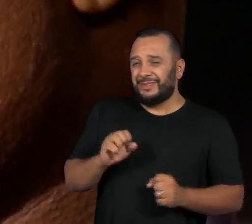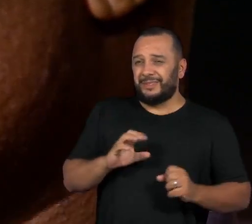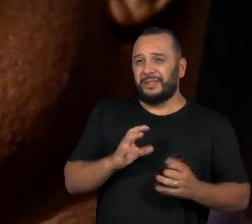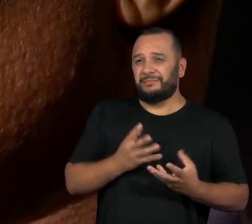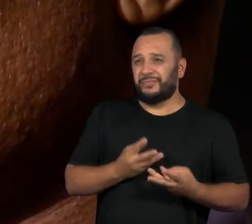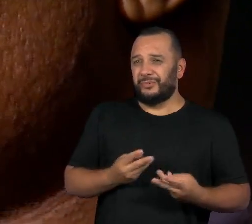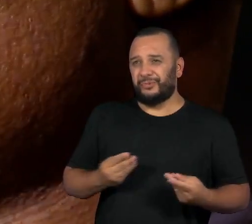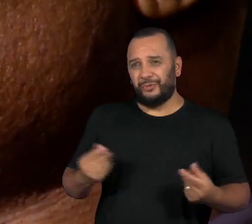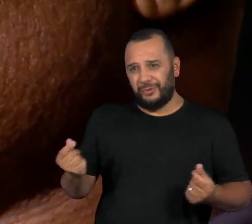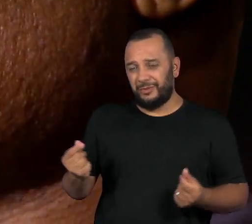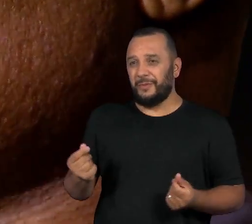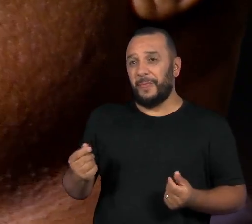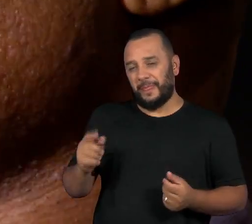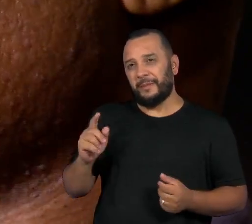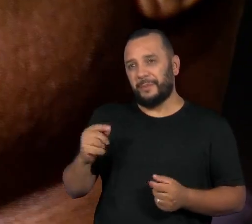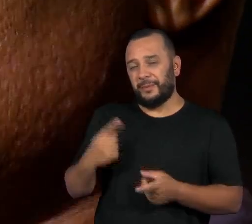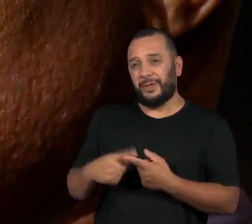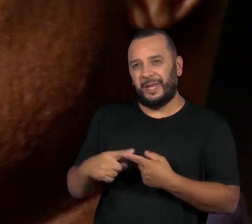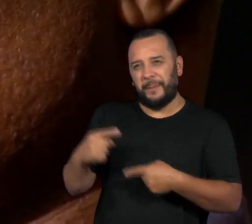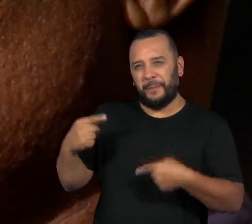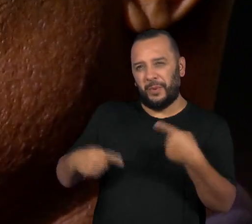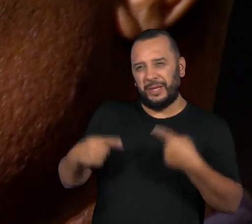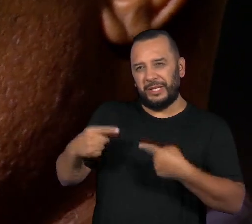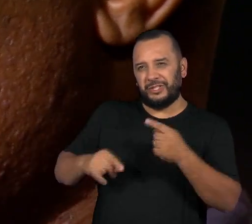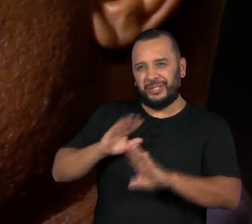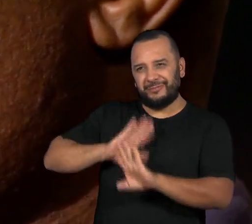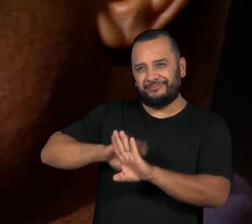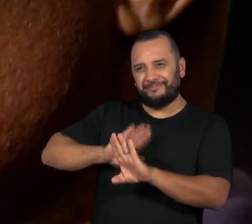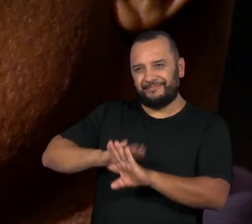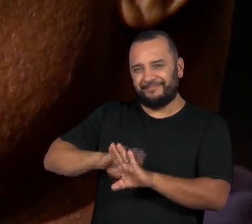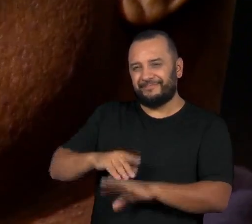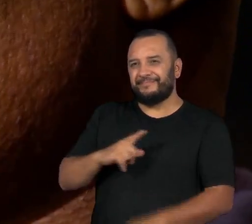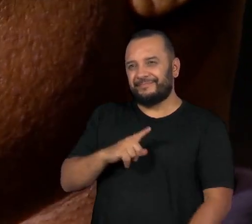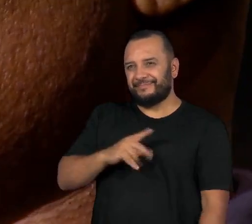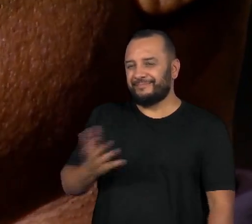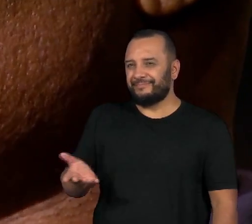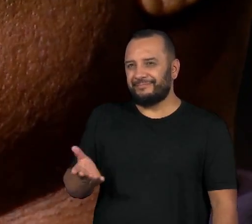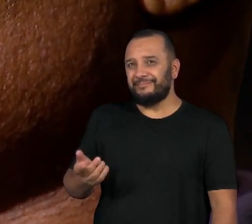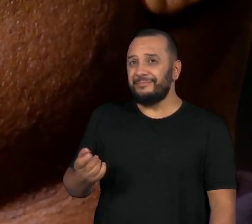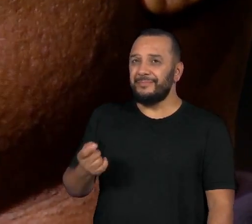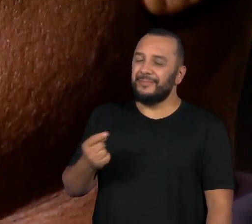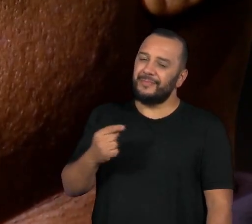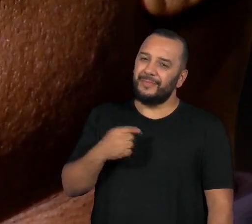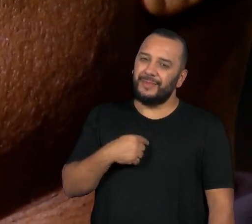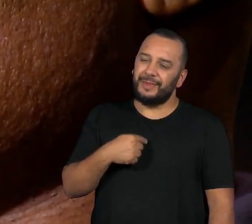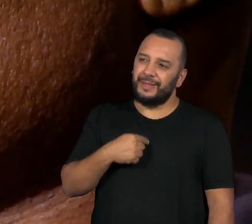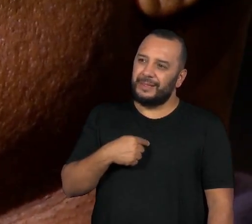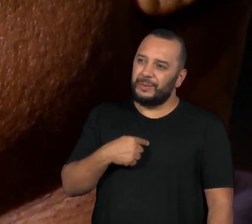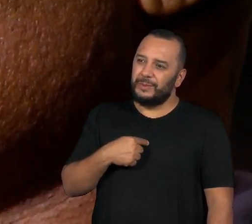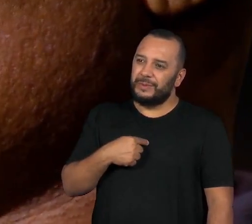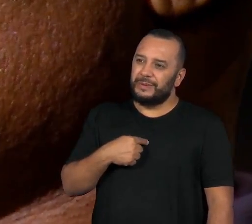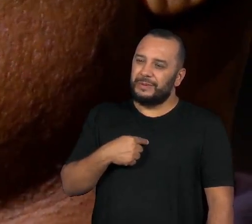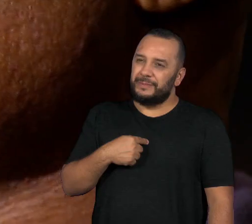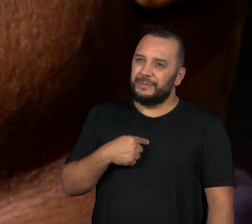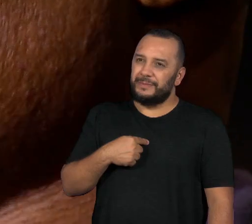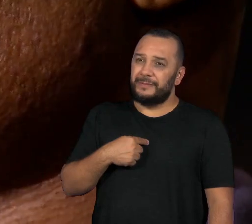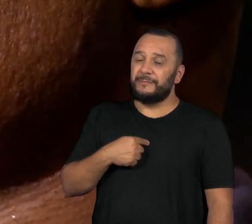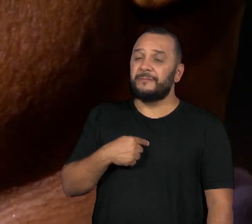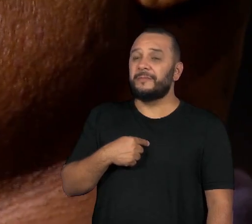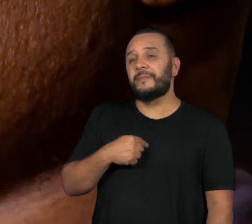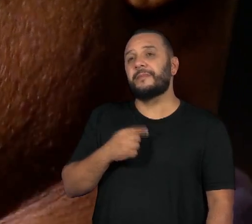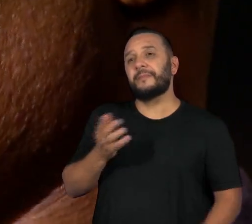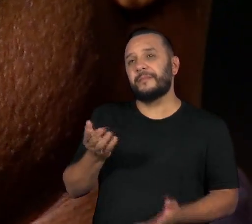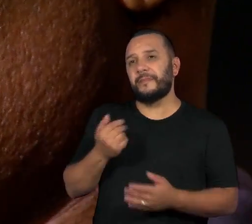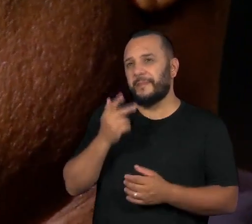que nós já falamos aqui, a politicagem por trás dos bastidores. Então eu já não tava mais com aquela vontade